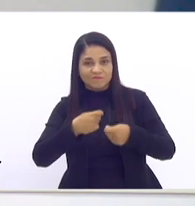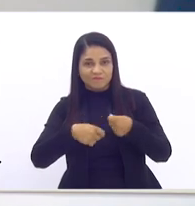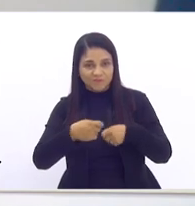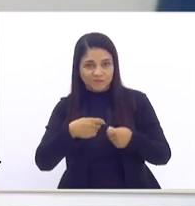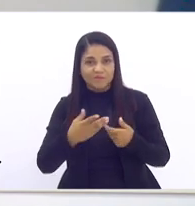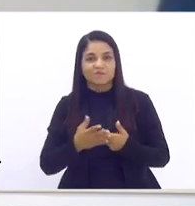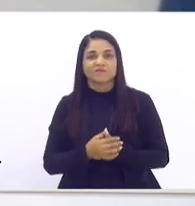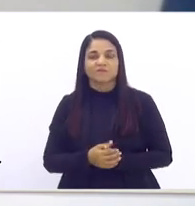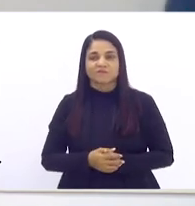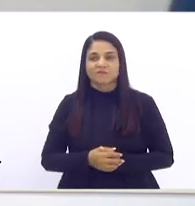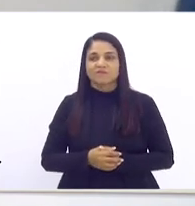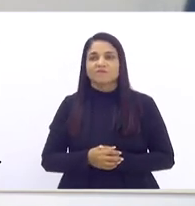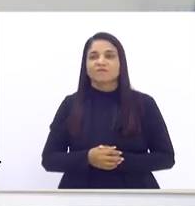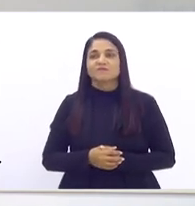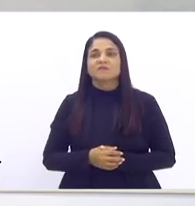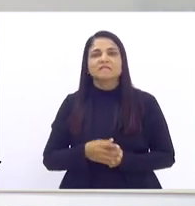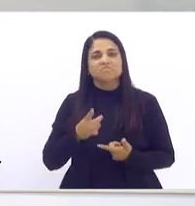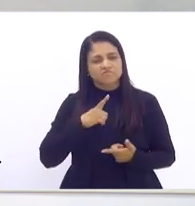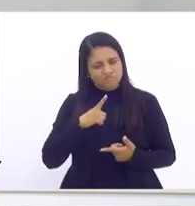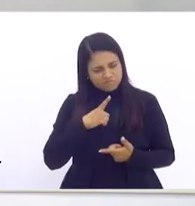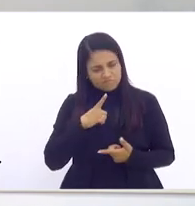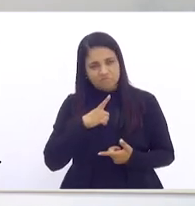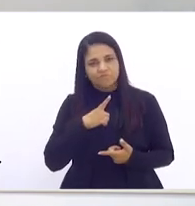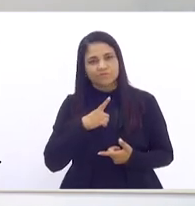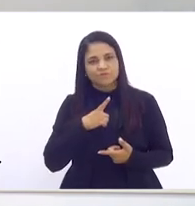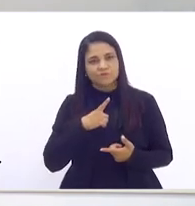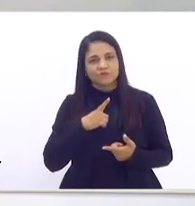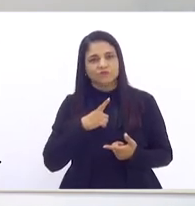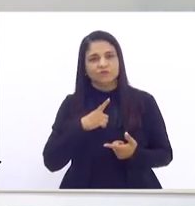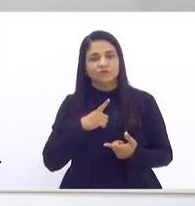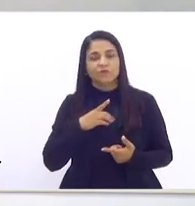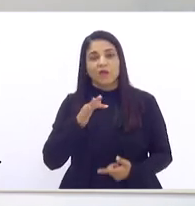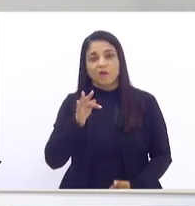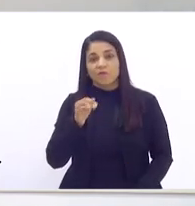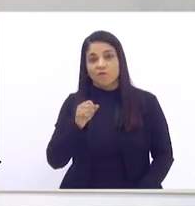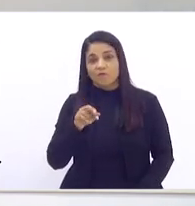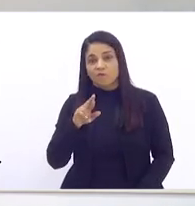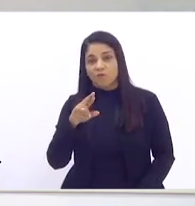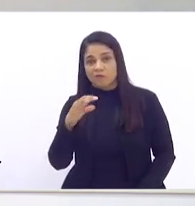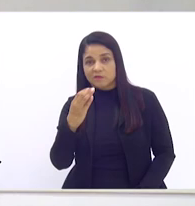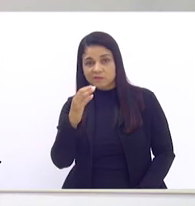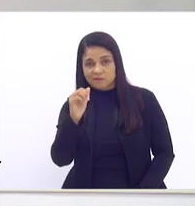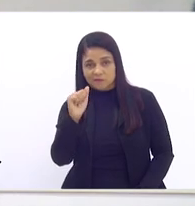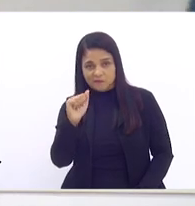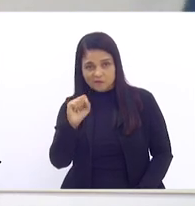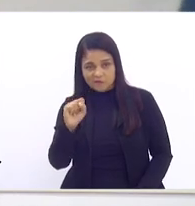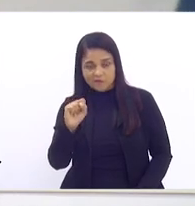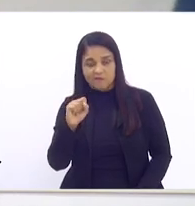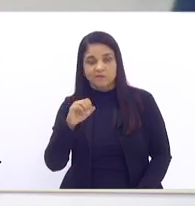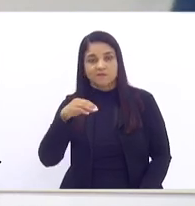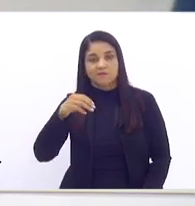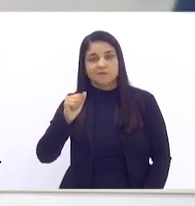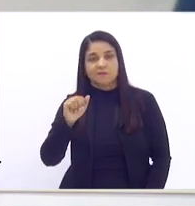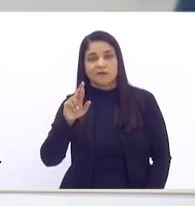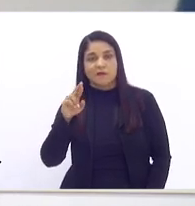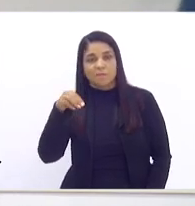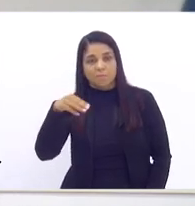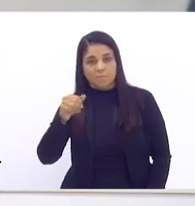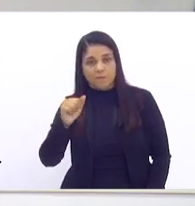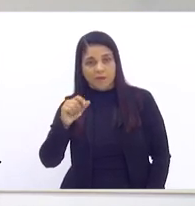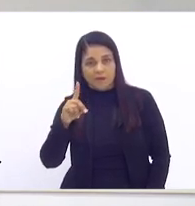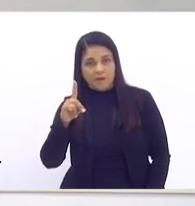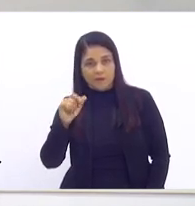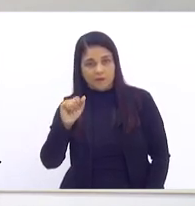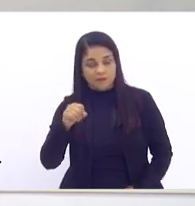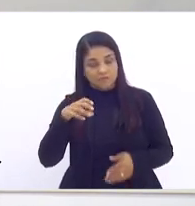né boa parte das Forças Armadas sediadas aqui no estado né Nós temos a